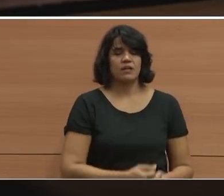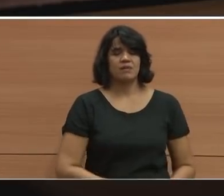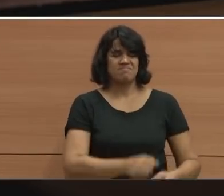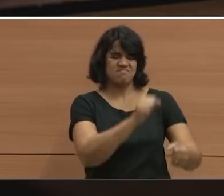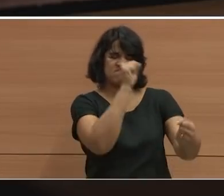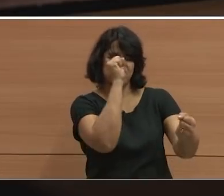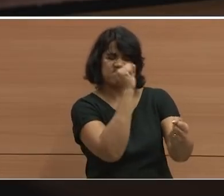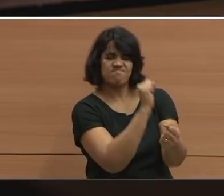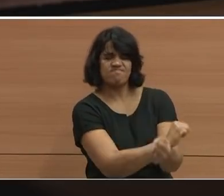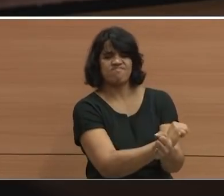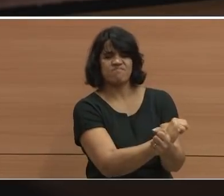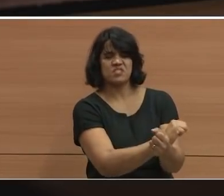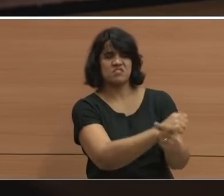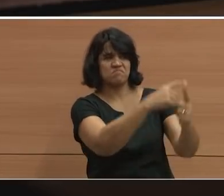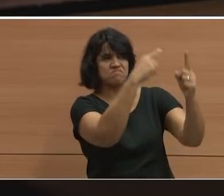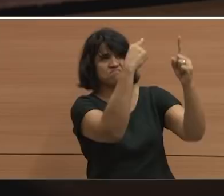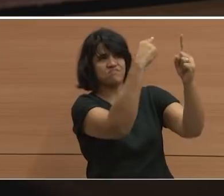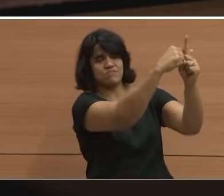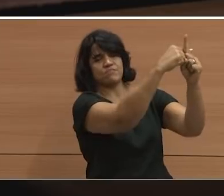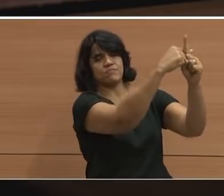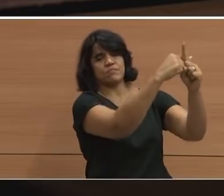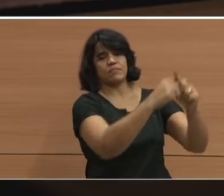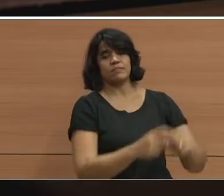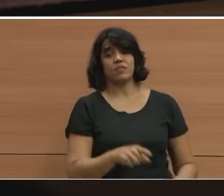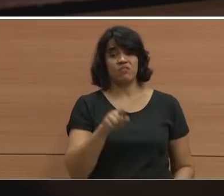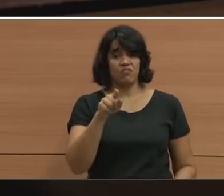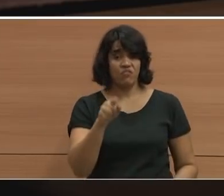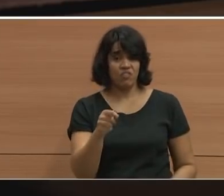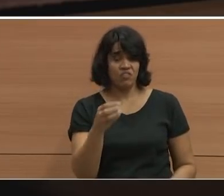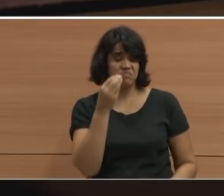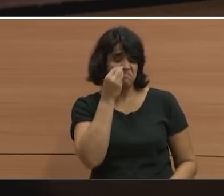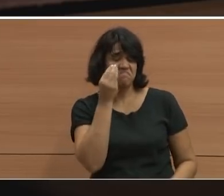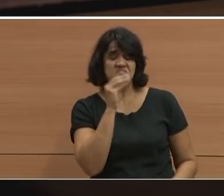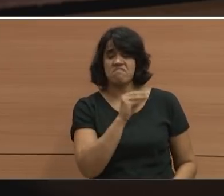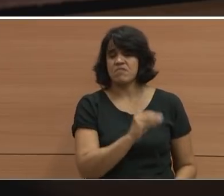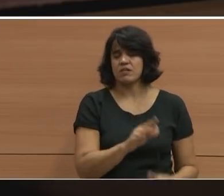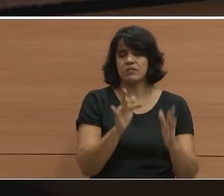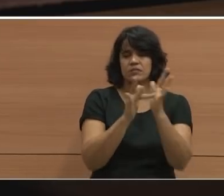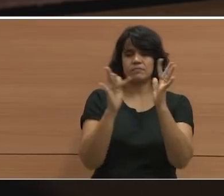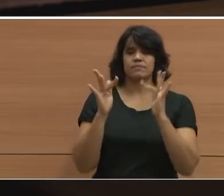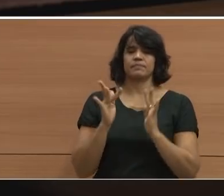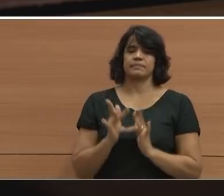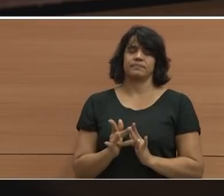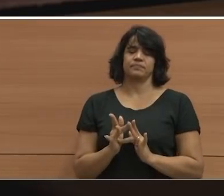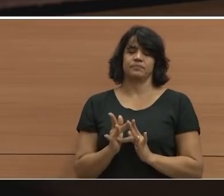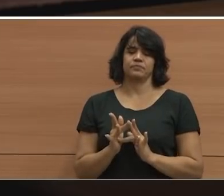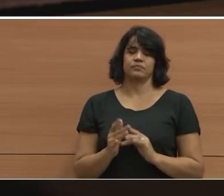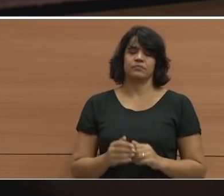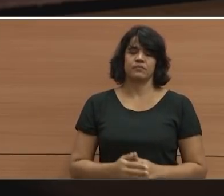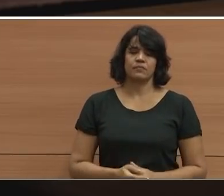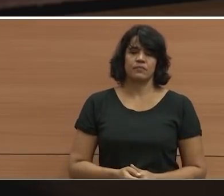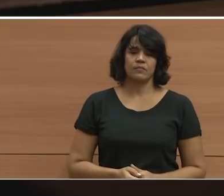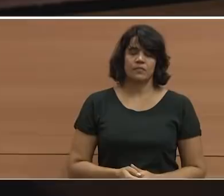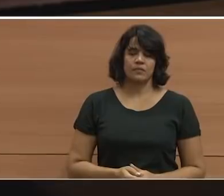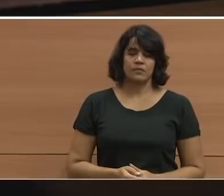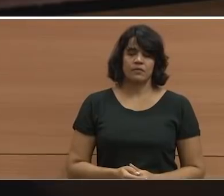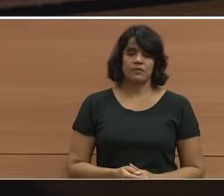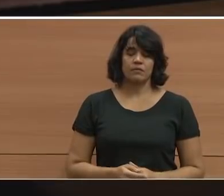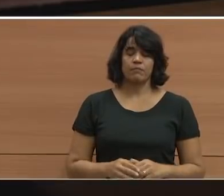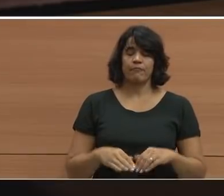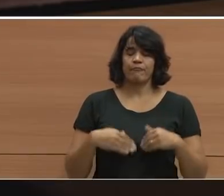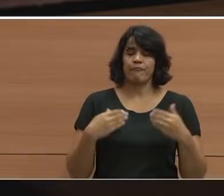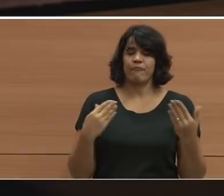Vós, porém, negaste o santo e o justo, e pedisse que vos concedessem um homicida,